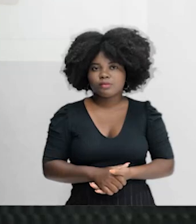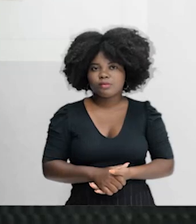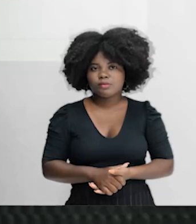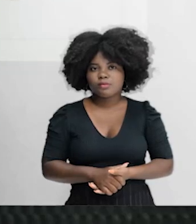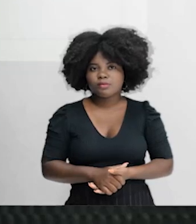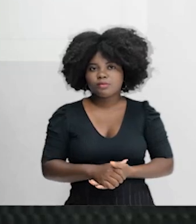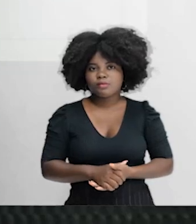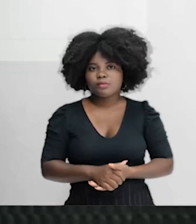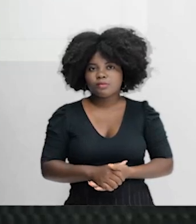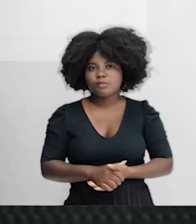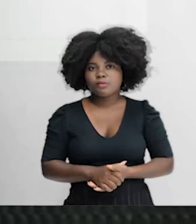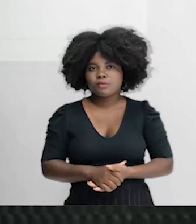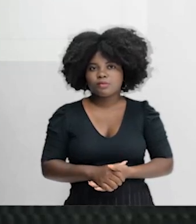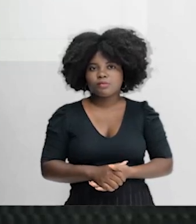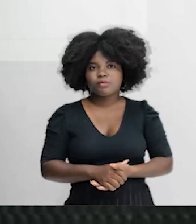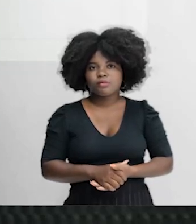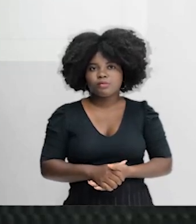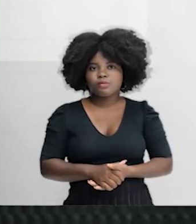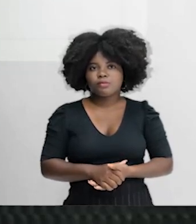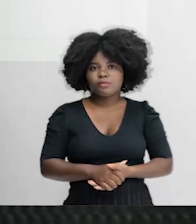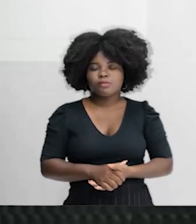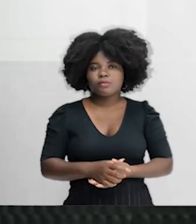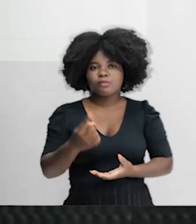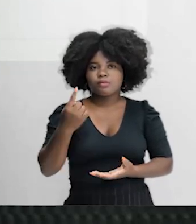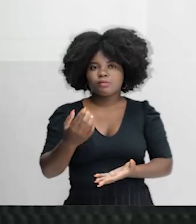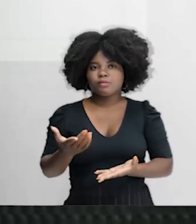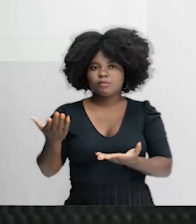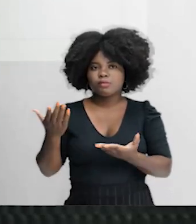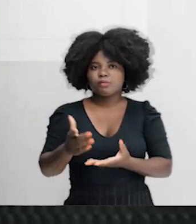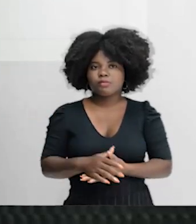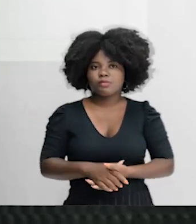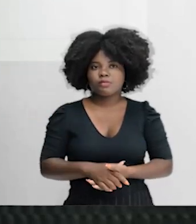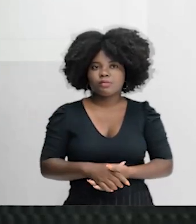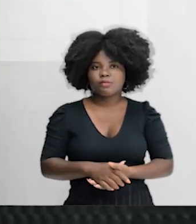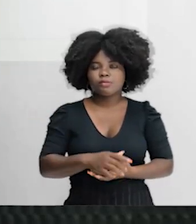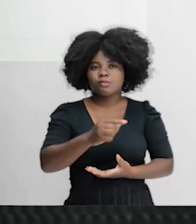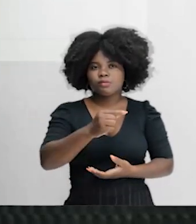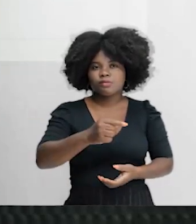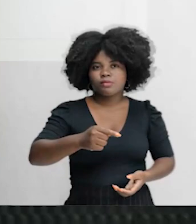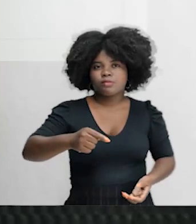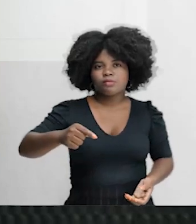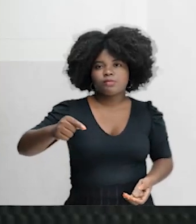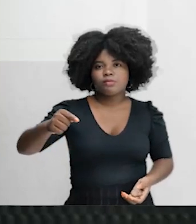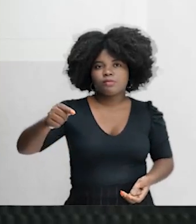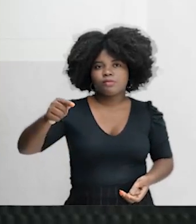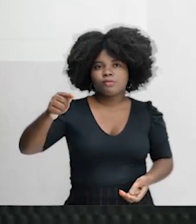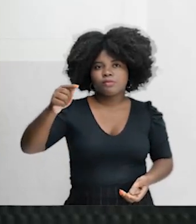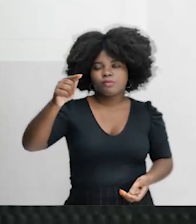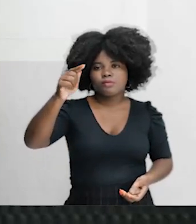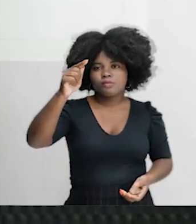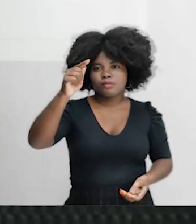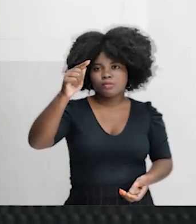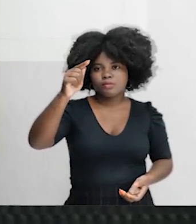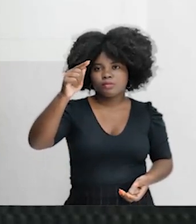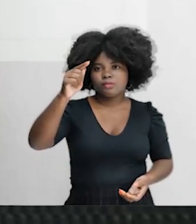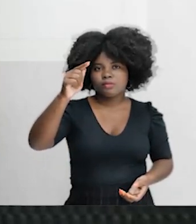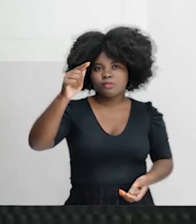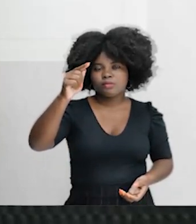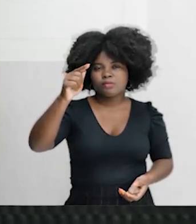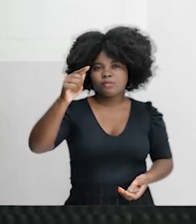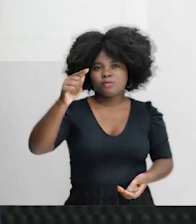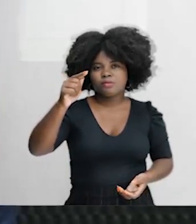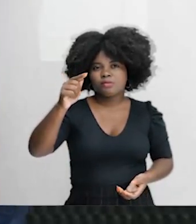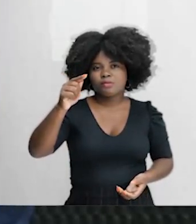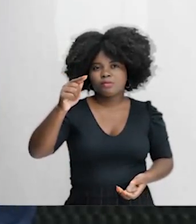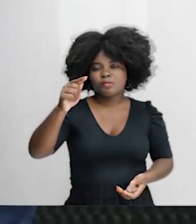aqui. Você tem aqui, dessa maneira, encostando.